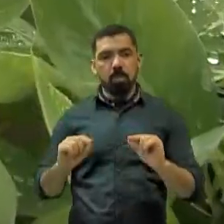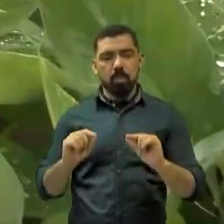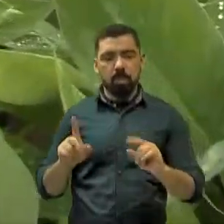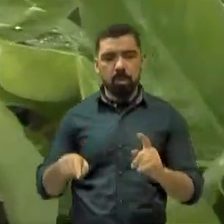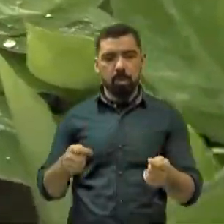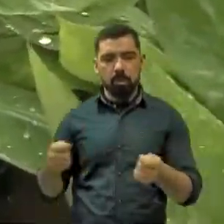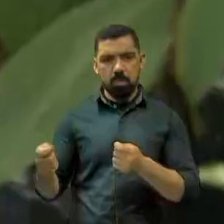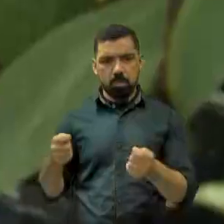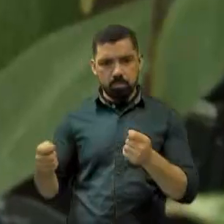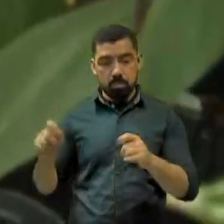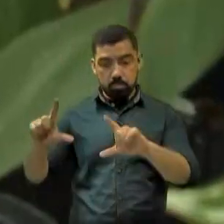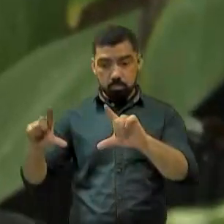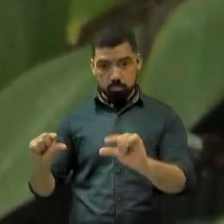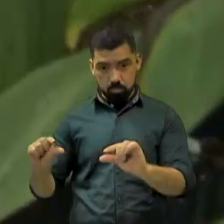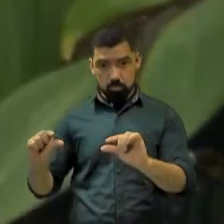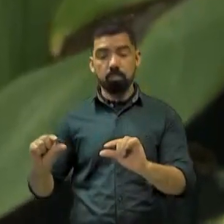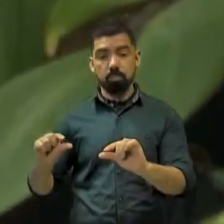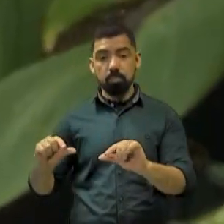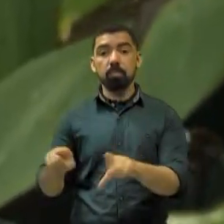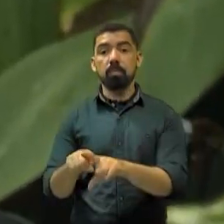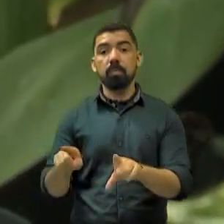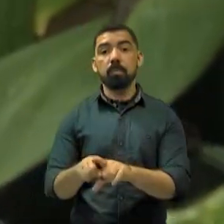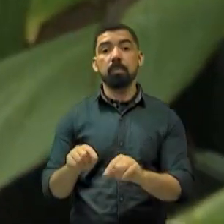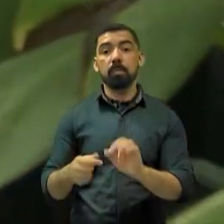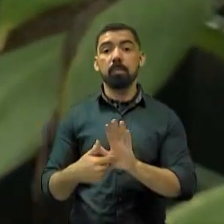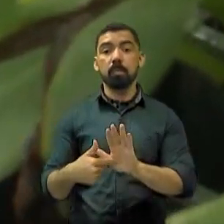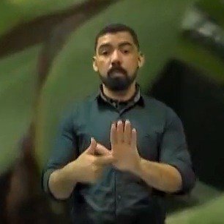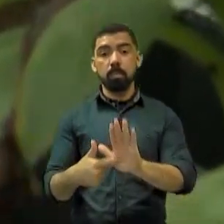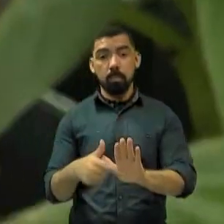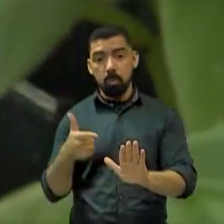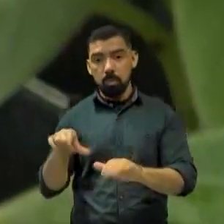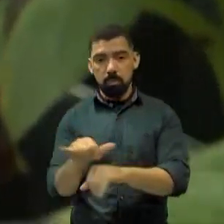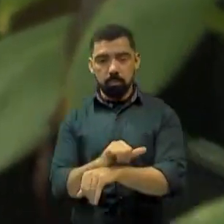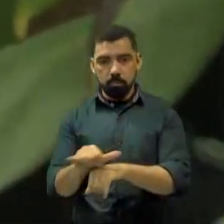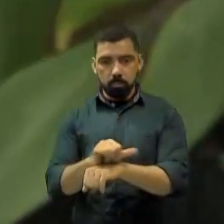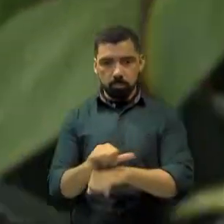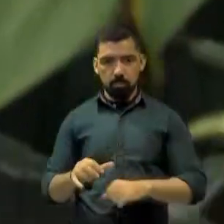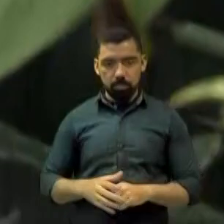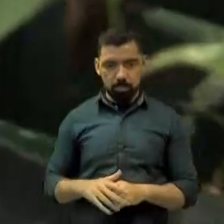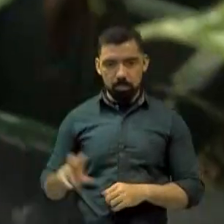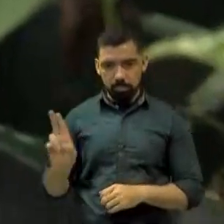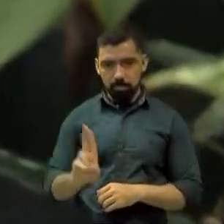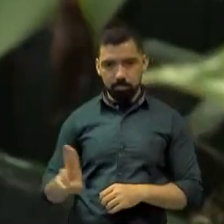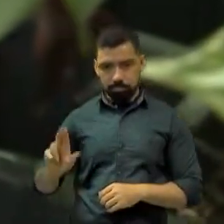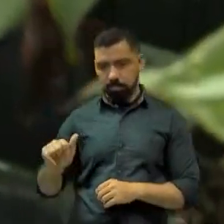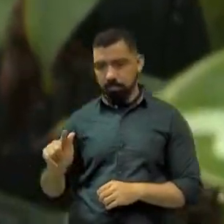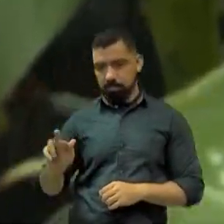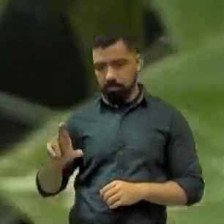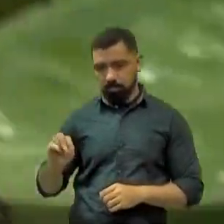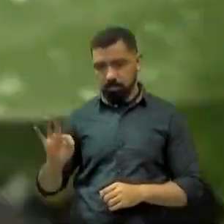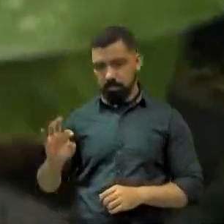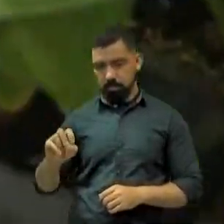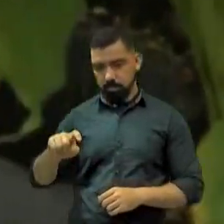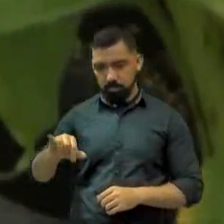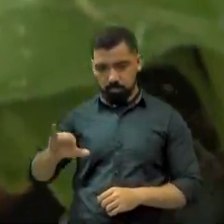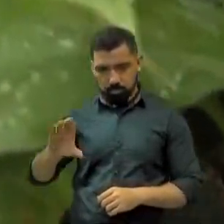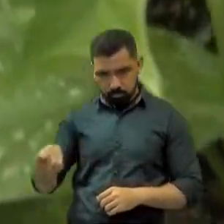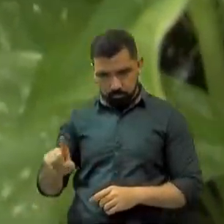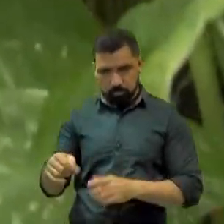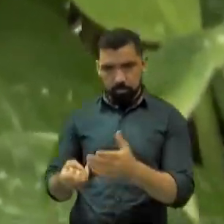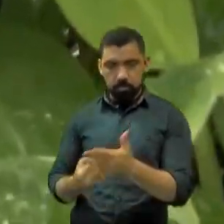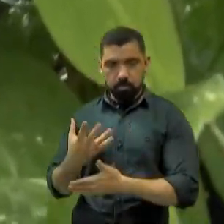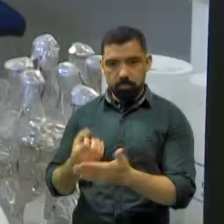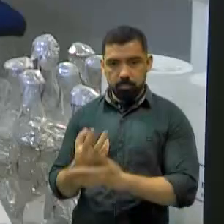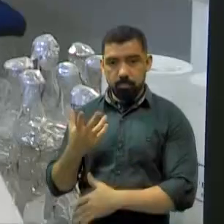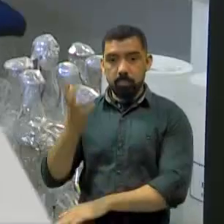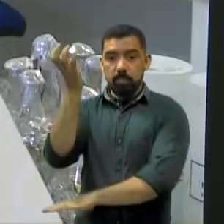de minimizar e até mesmo apresentar uma alternativa no uso de agrotóxico para a produção sustentável de bananeiras no